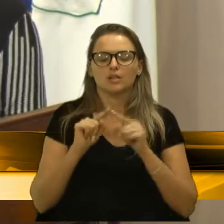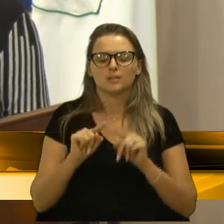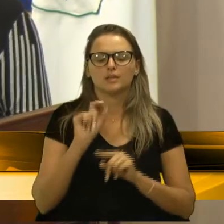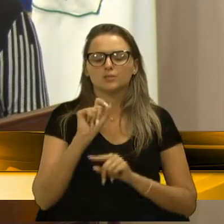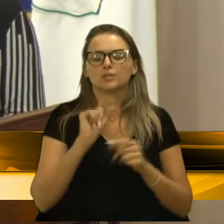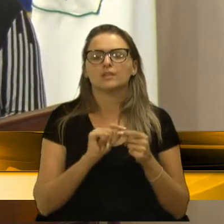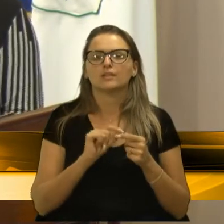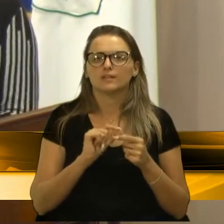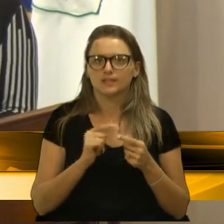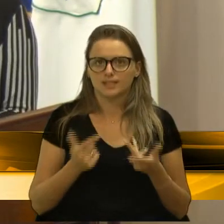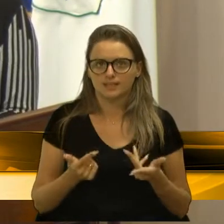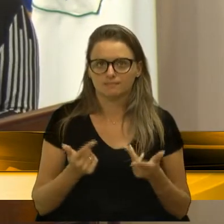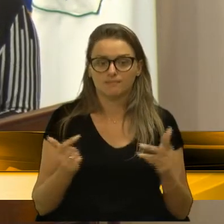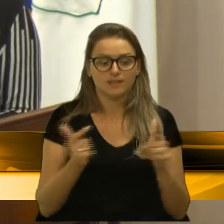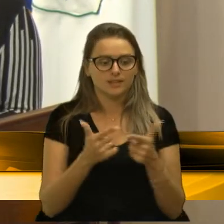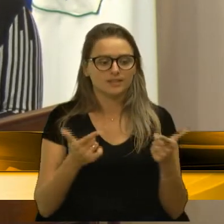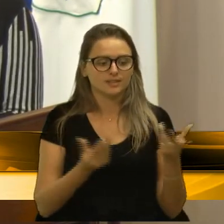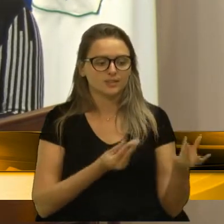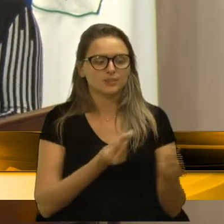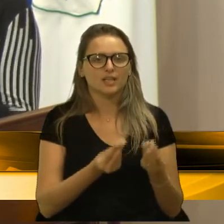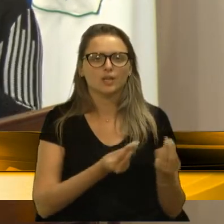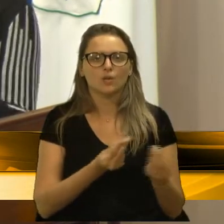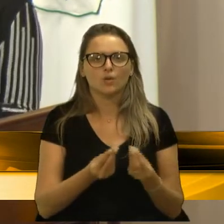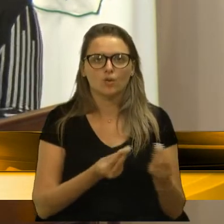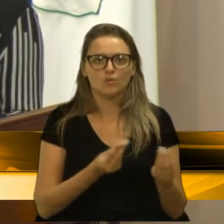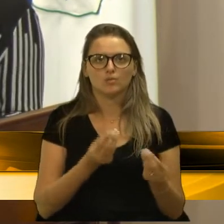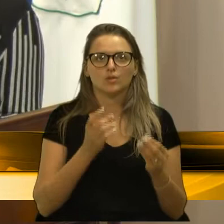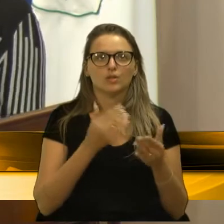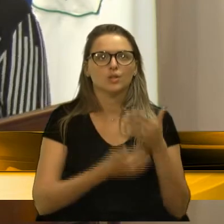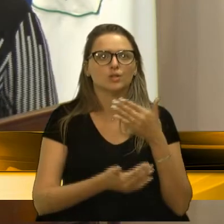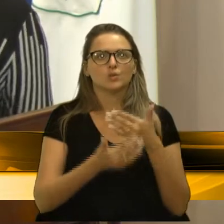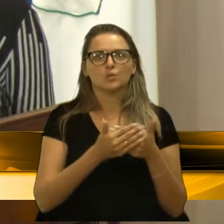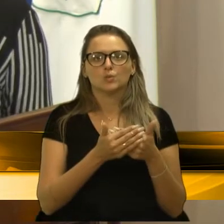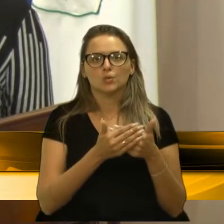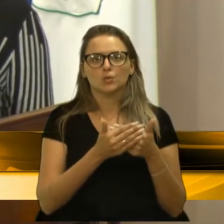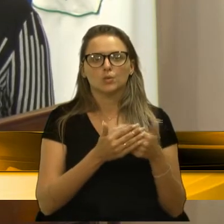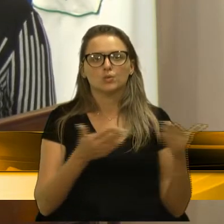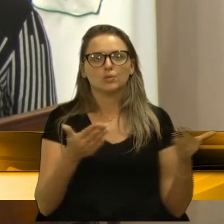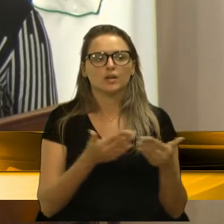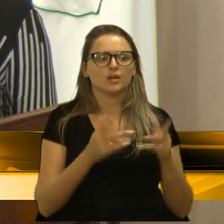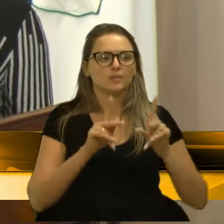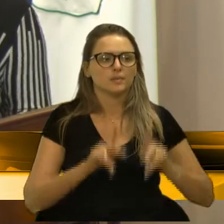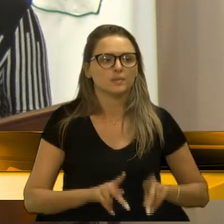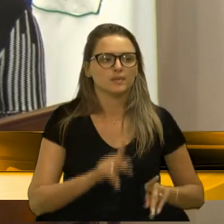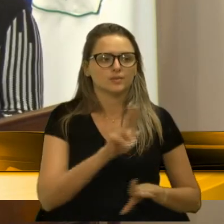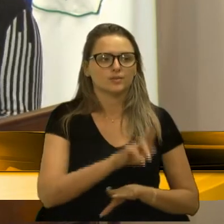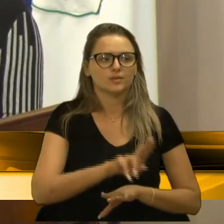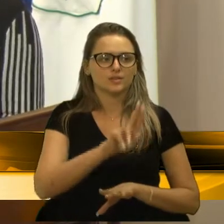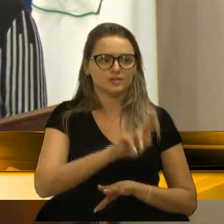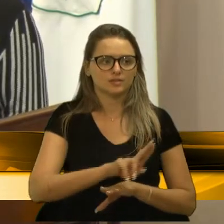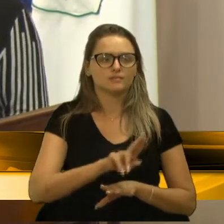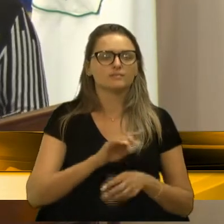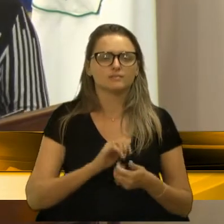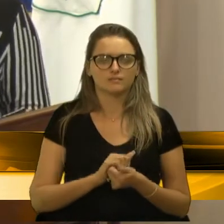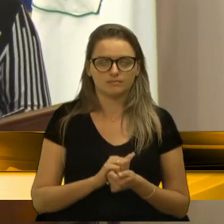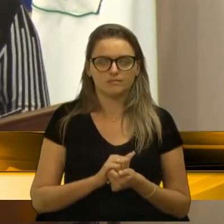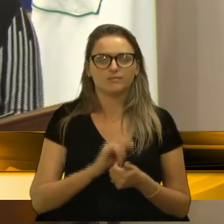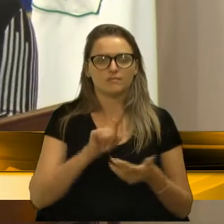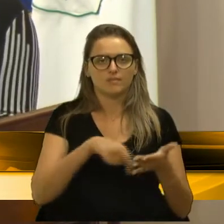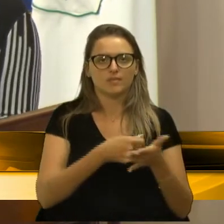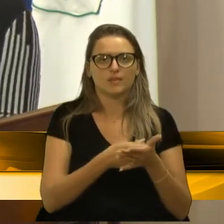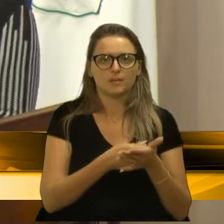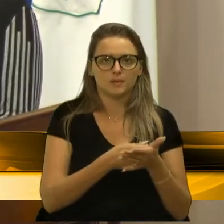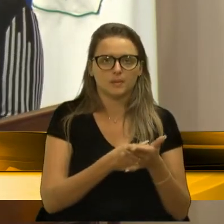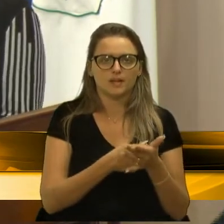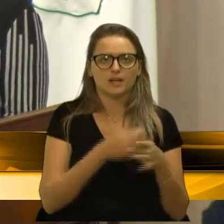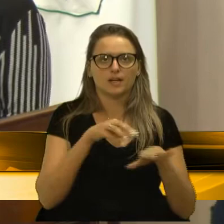com isso? Não dá para simplesmente despencar tudo para o usuário. O usuário pagar o transporte, né? Porque ele